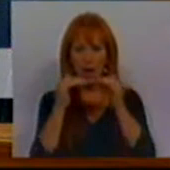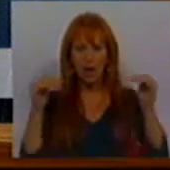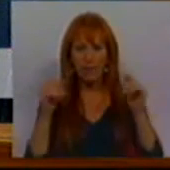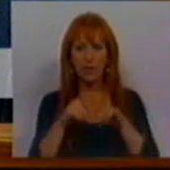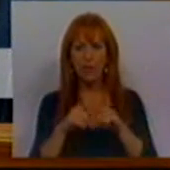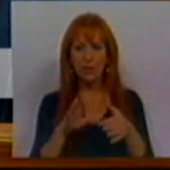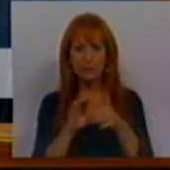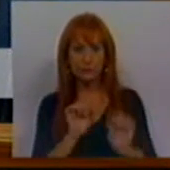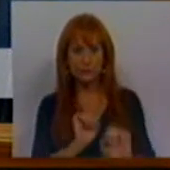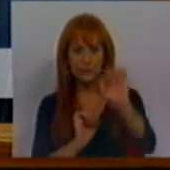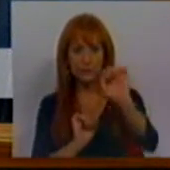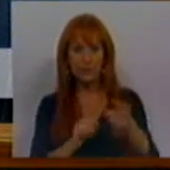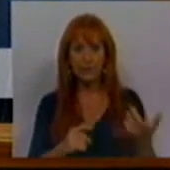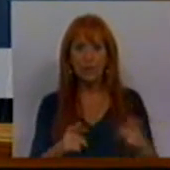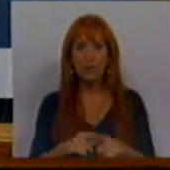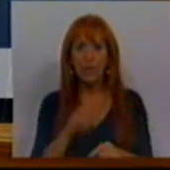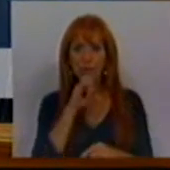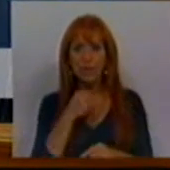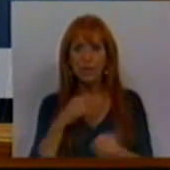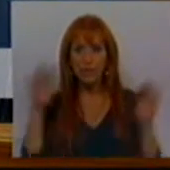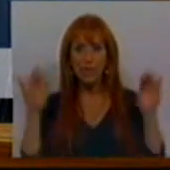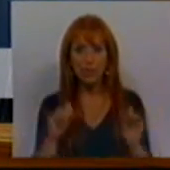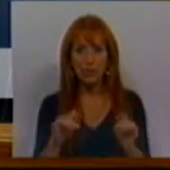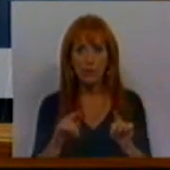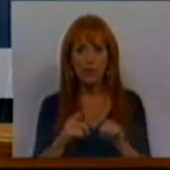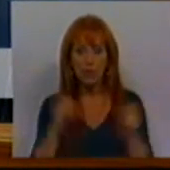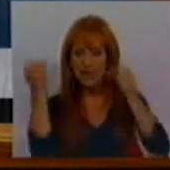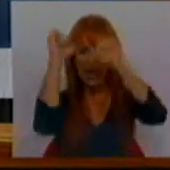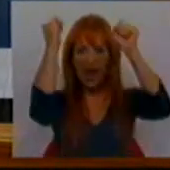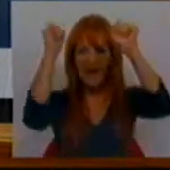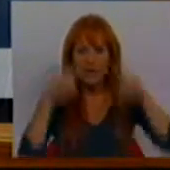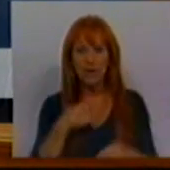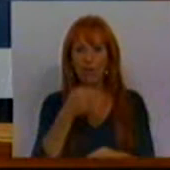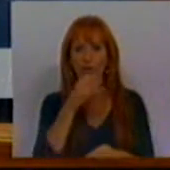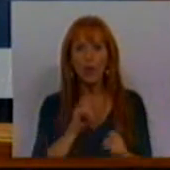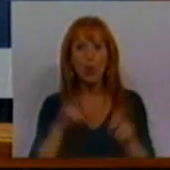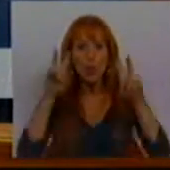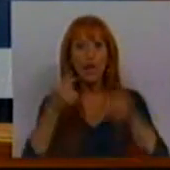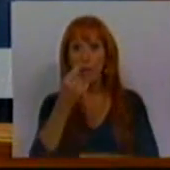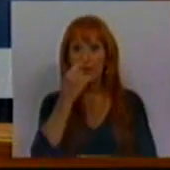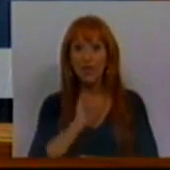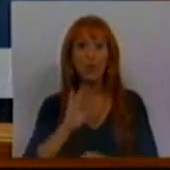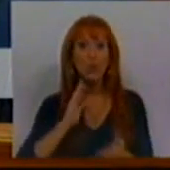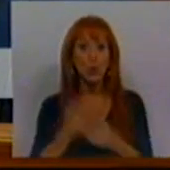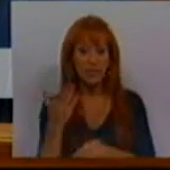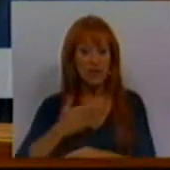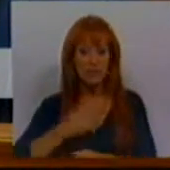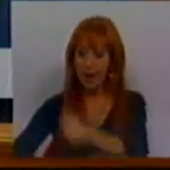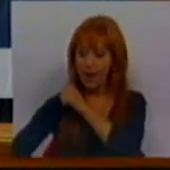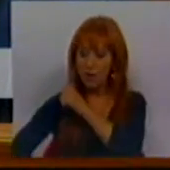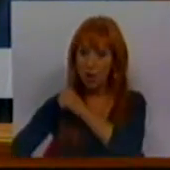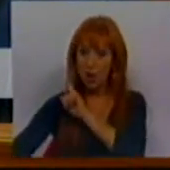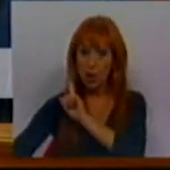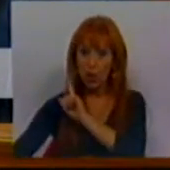de stress da sua parte e, portanto, se calhar para diminuir um bocadinho do stress, vou falar do seu tema preferido nas últimas semanas,